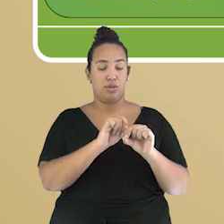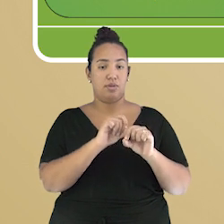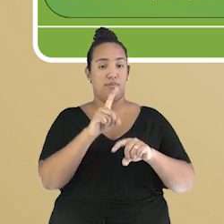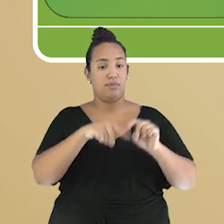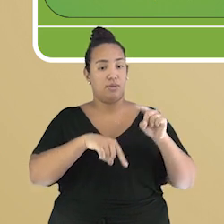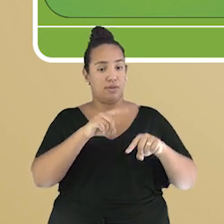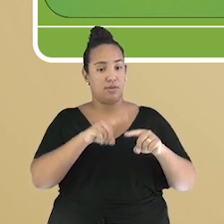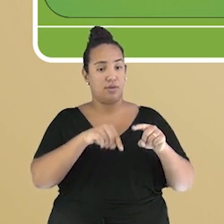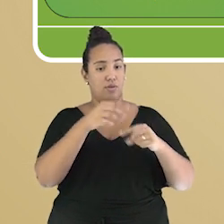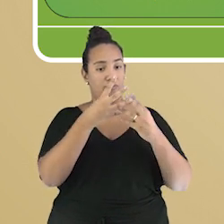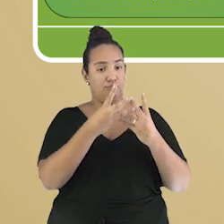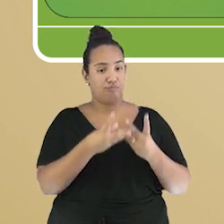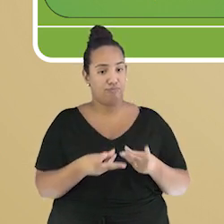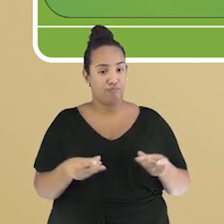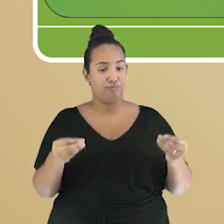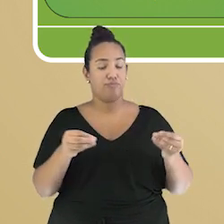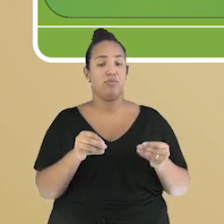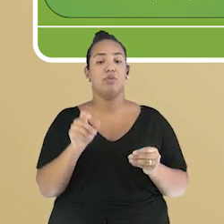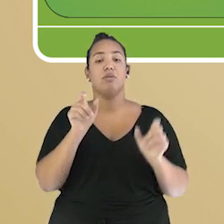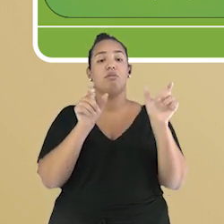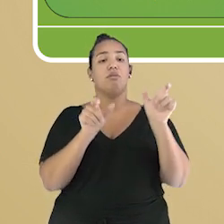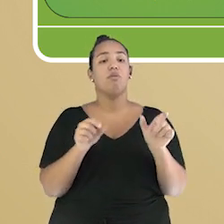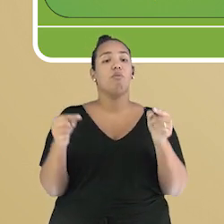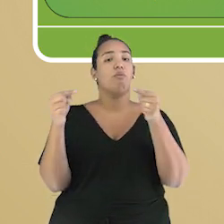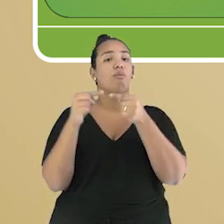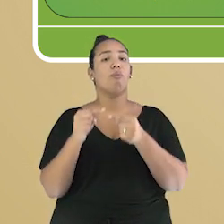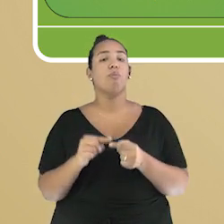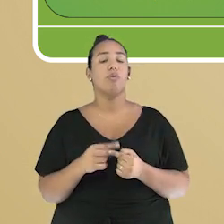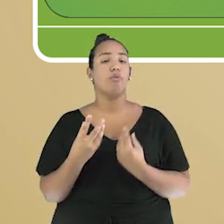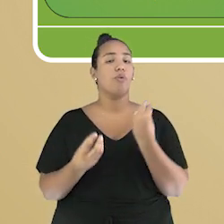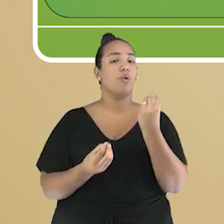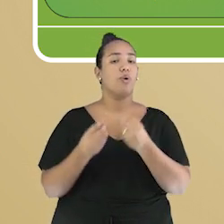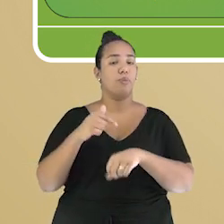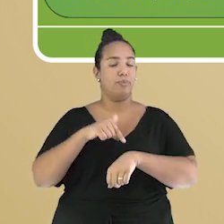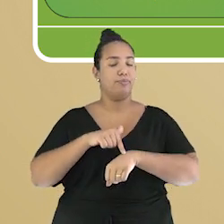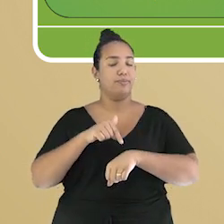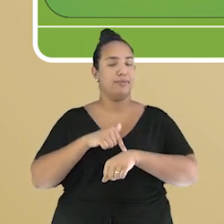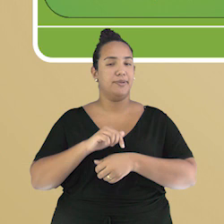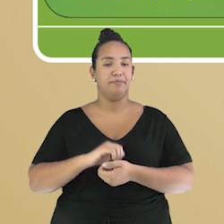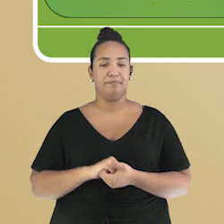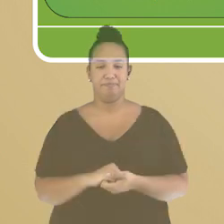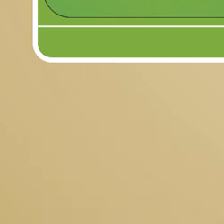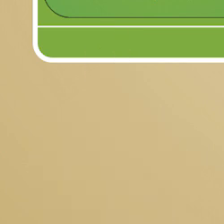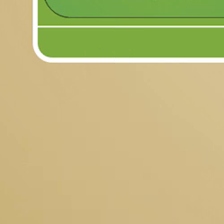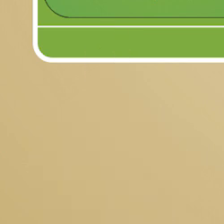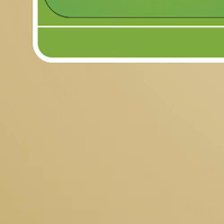orgânica. E as outras colunas? Quais são as respostas? Vou aguardar.